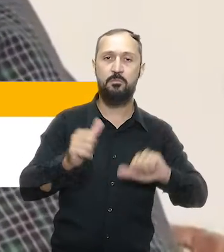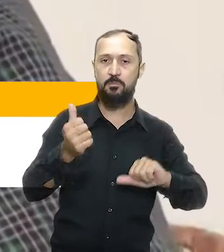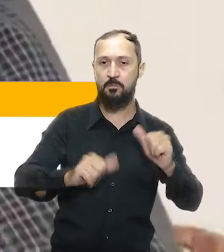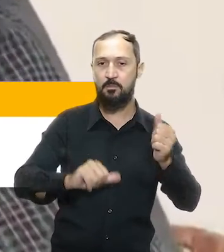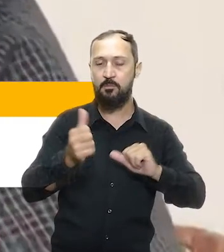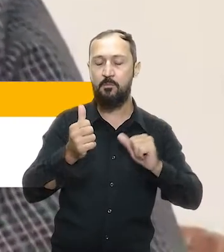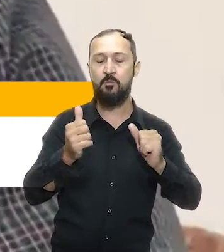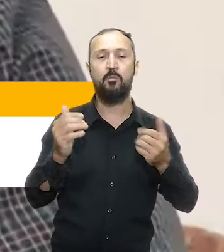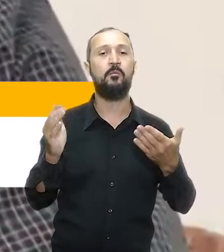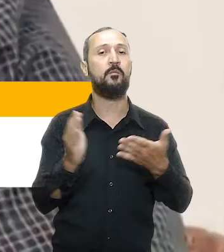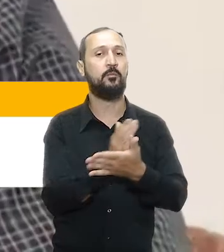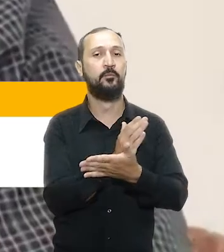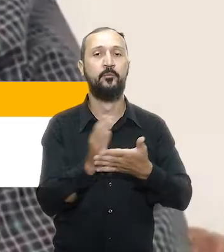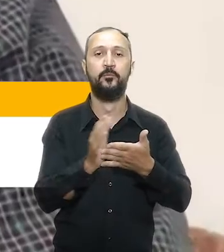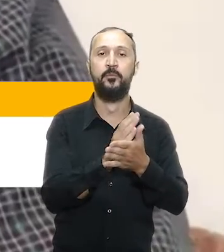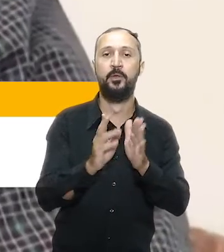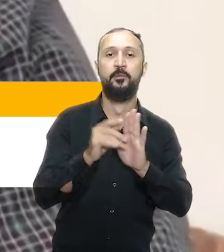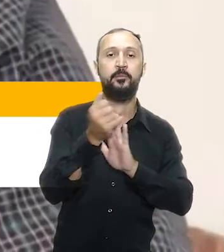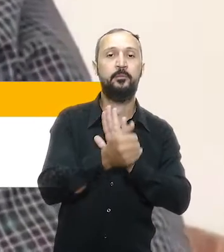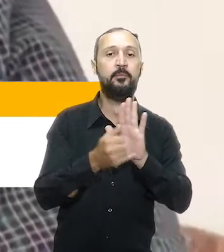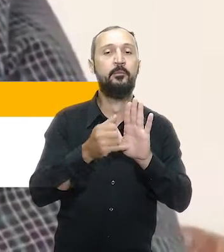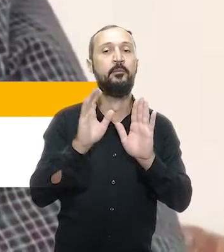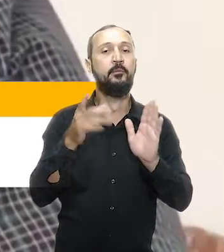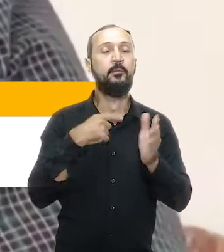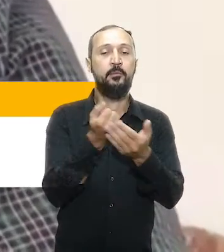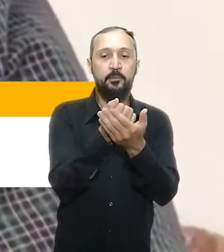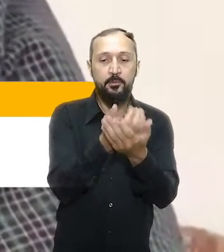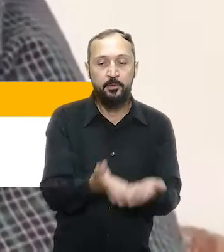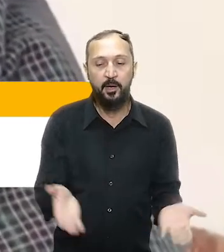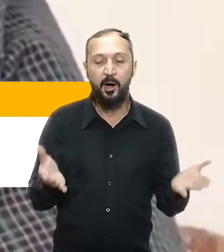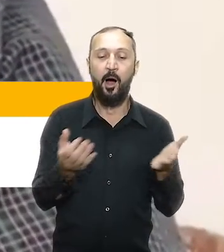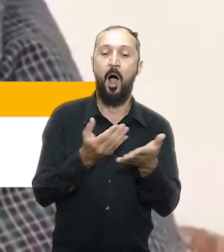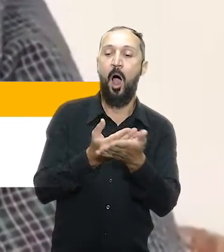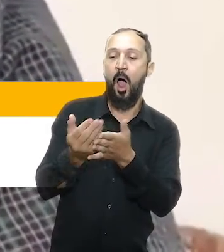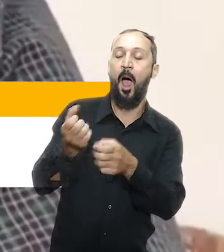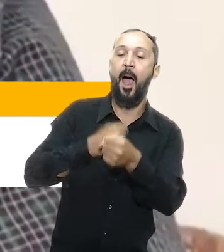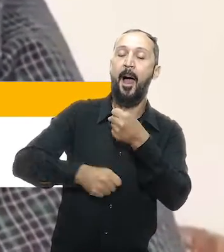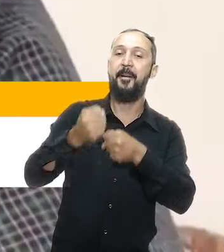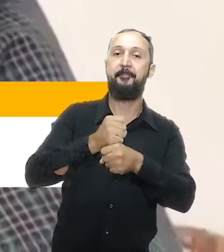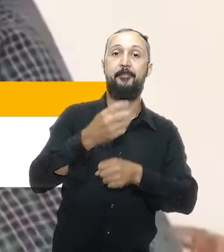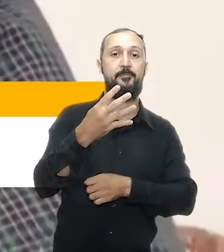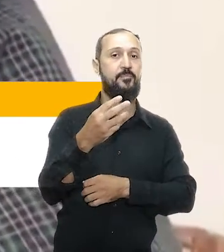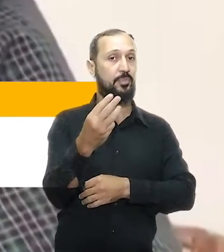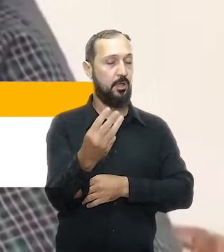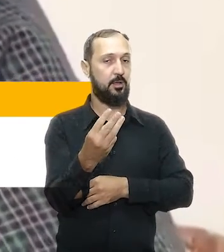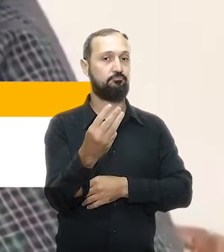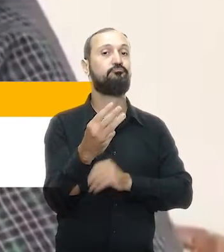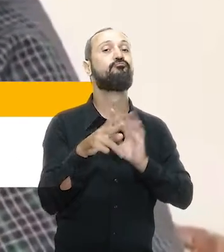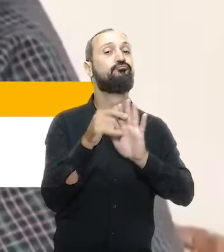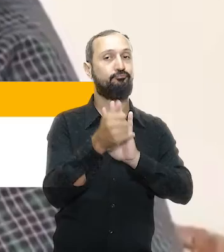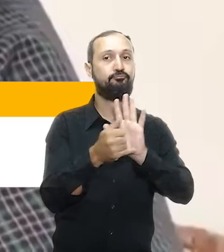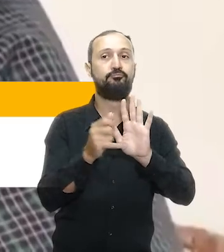ou para avaliar eventual projeto que já tenha se distribuído no mesmo ano,